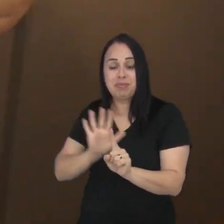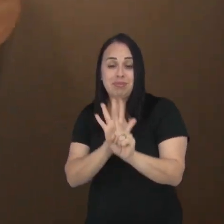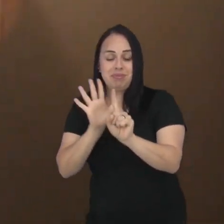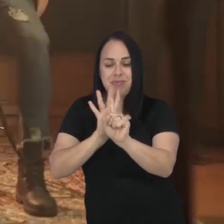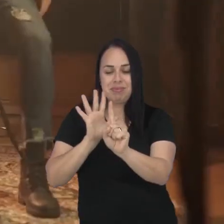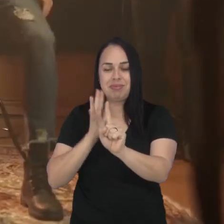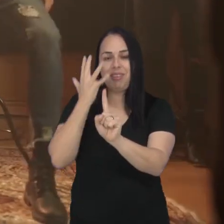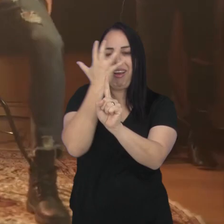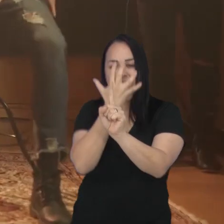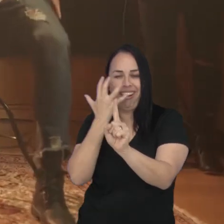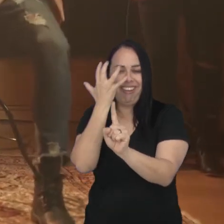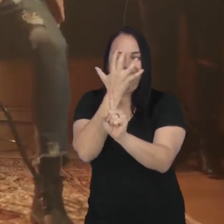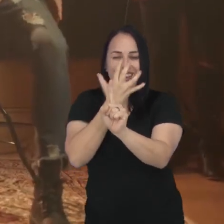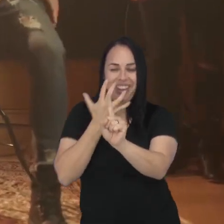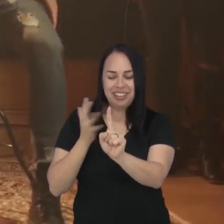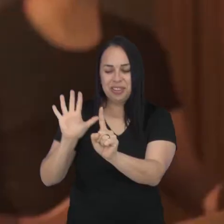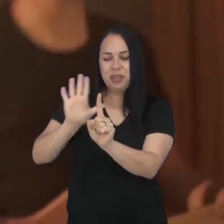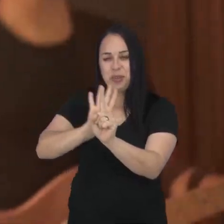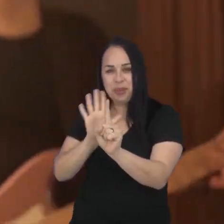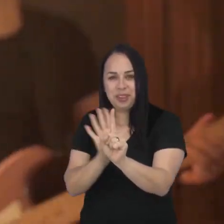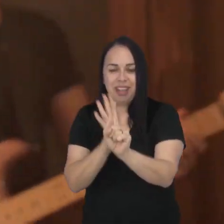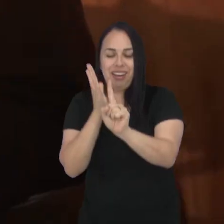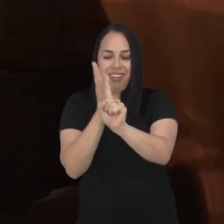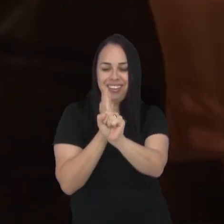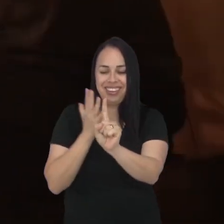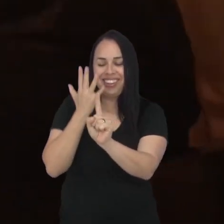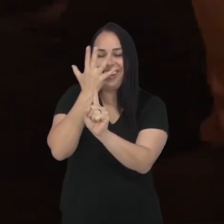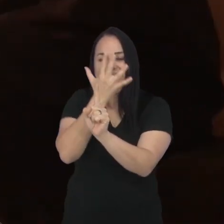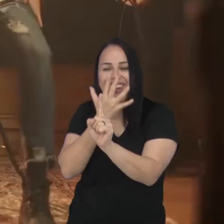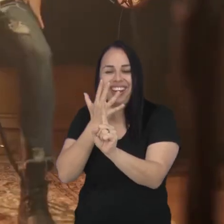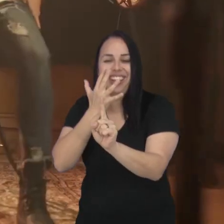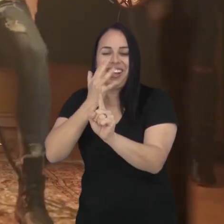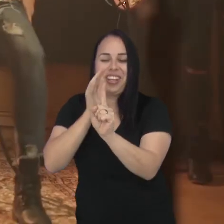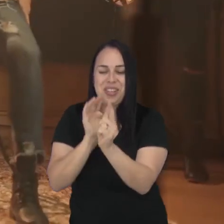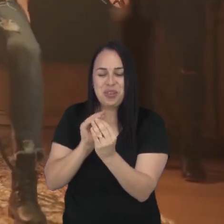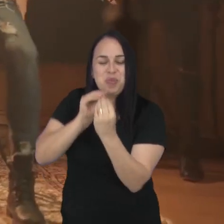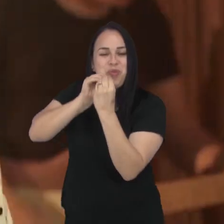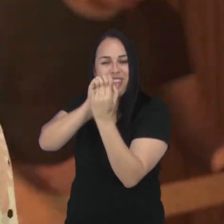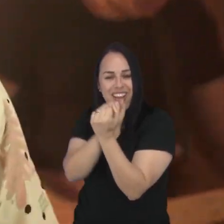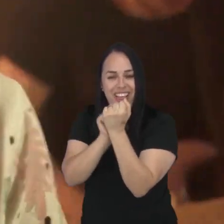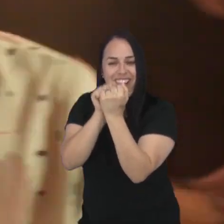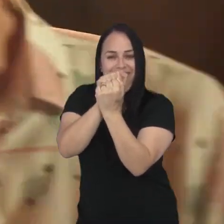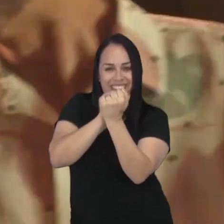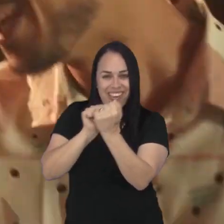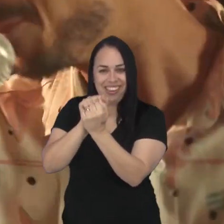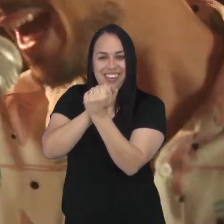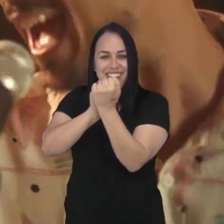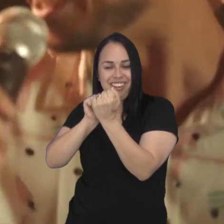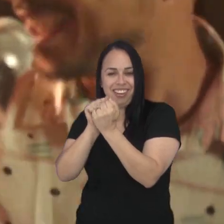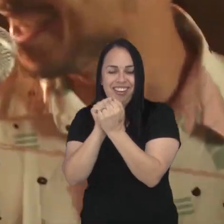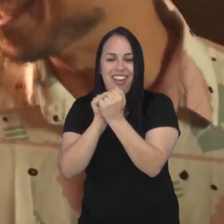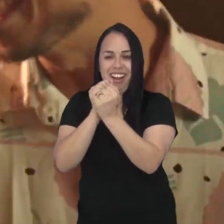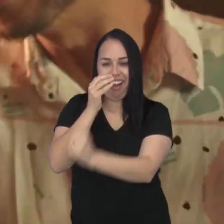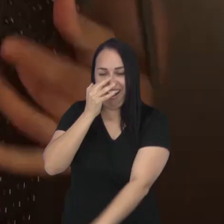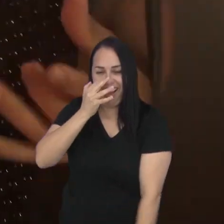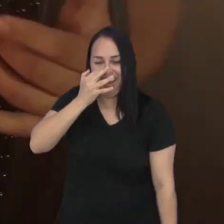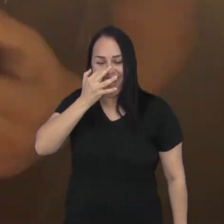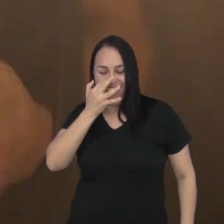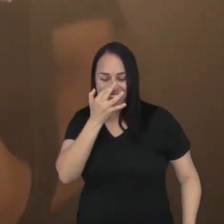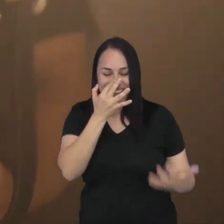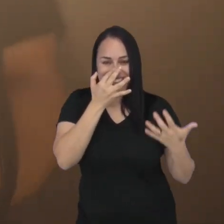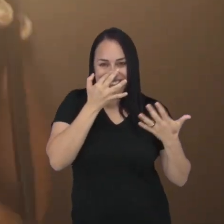Foi no tchau que eu me apaixonei, no tchau foi que eu te beijei, no tchau que eu paralisei.